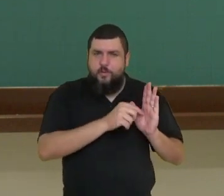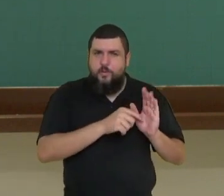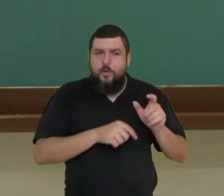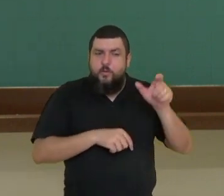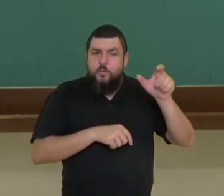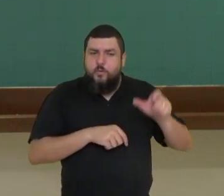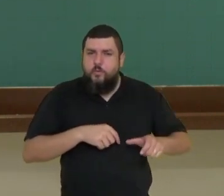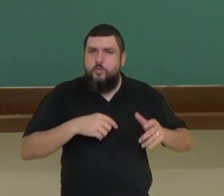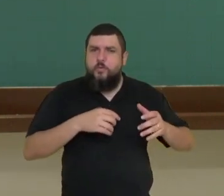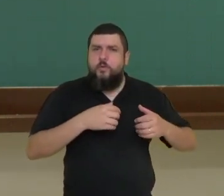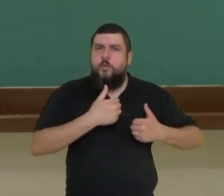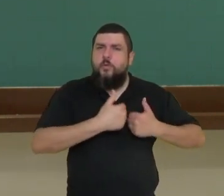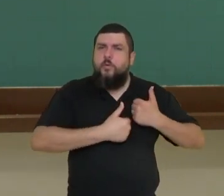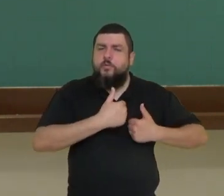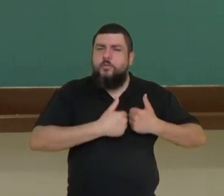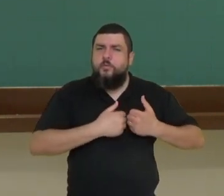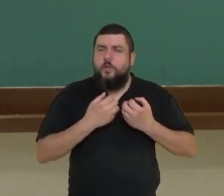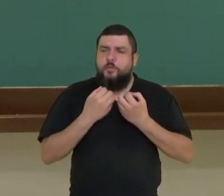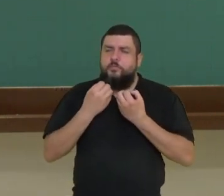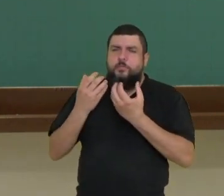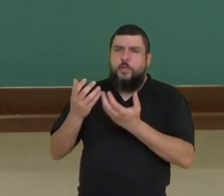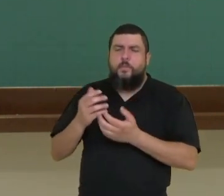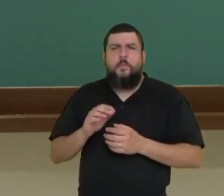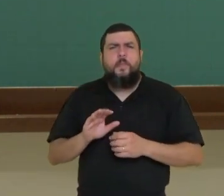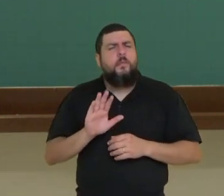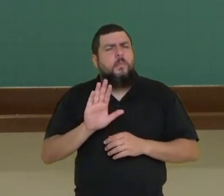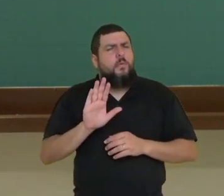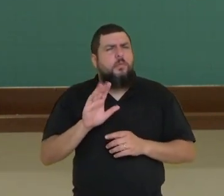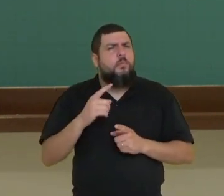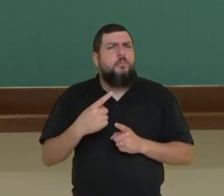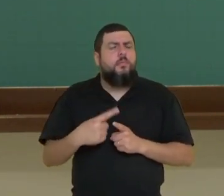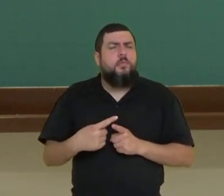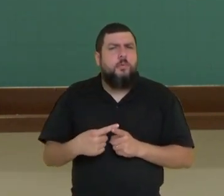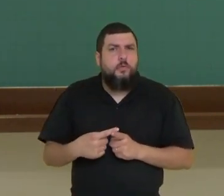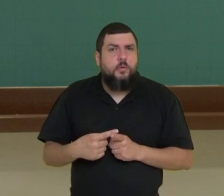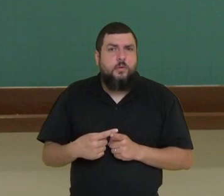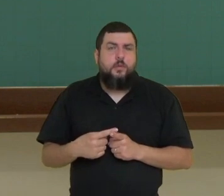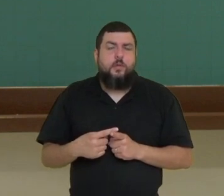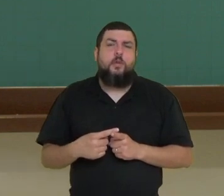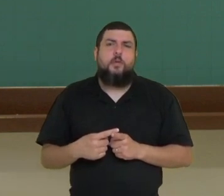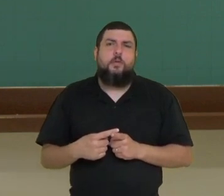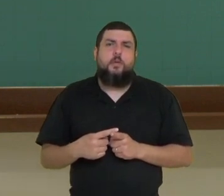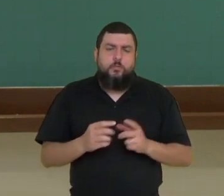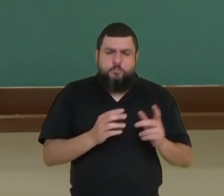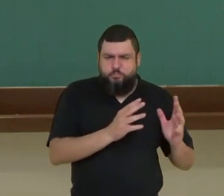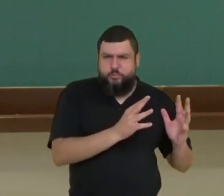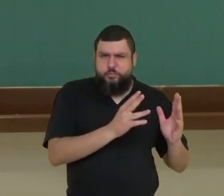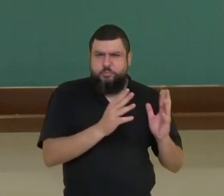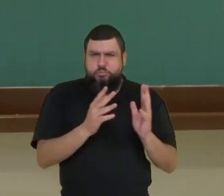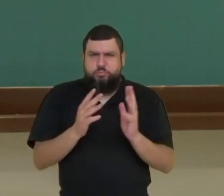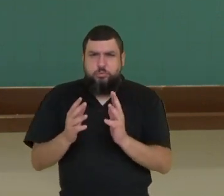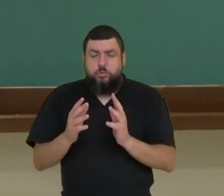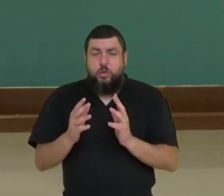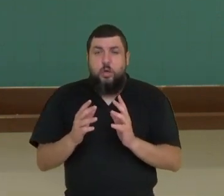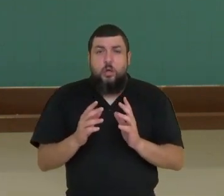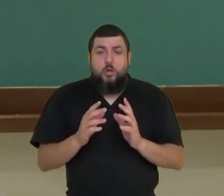quê? Geralmente as entrevistas são após a partida de futebol e ele está ofegante, cansado,